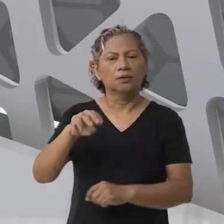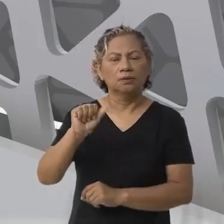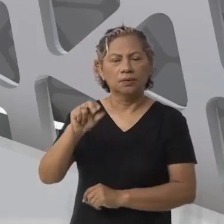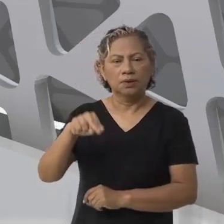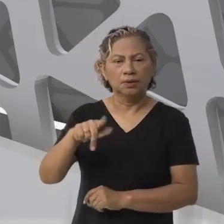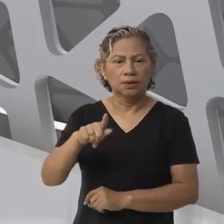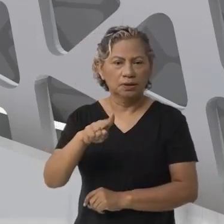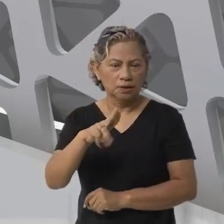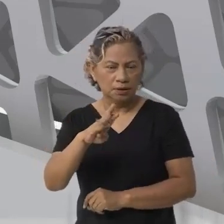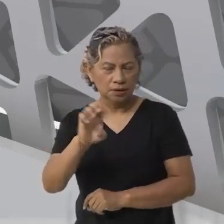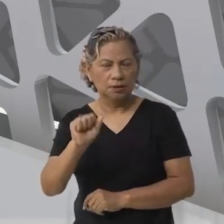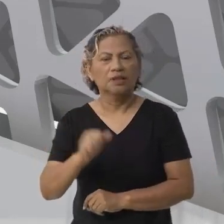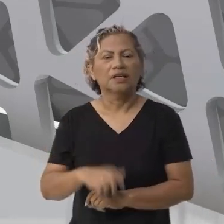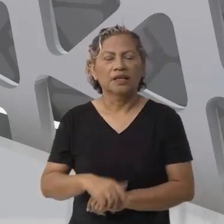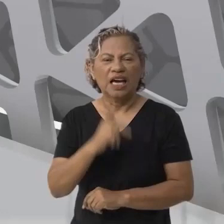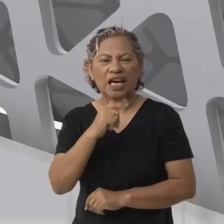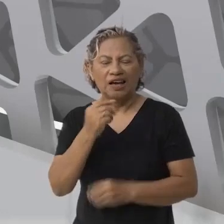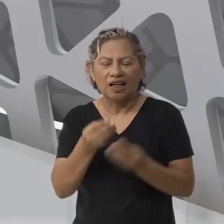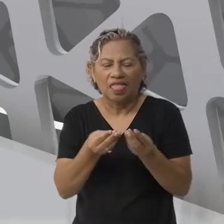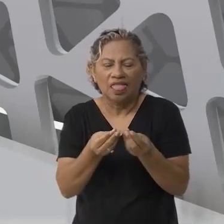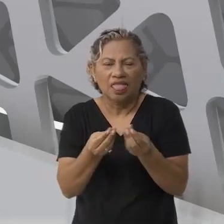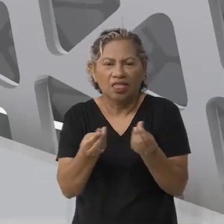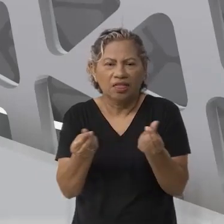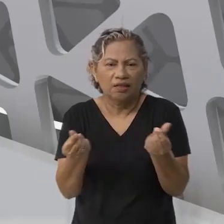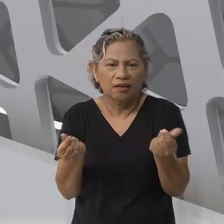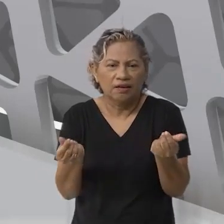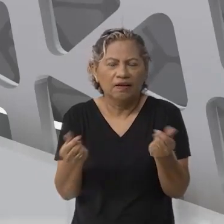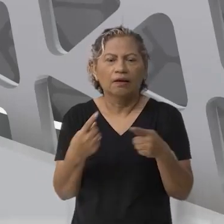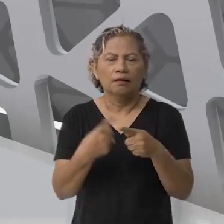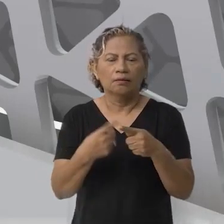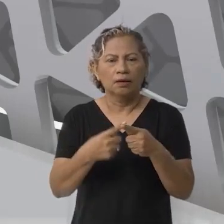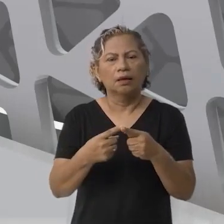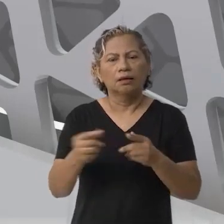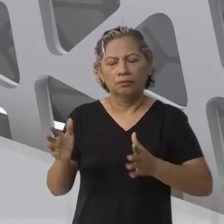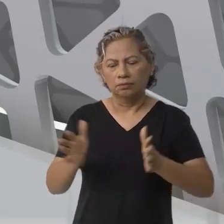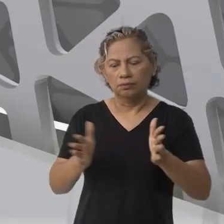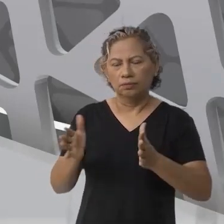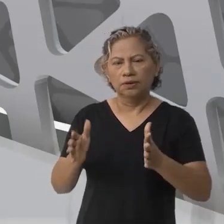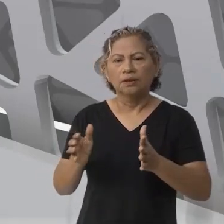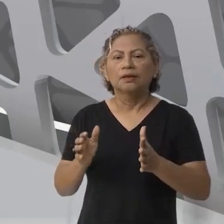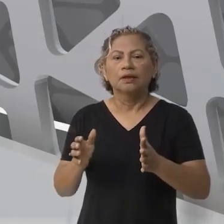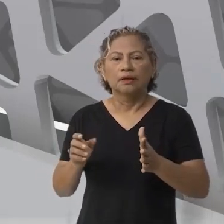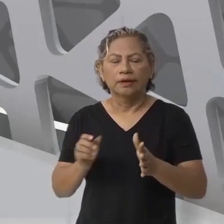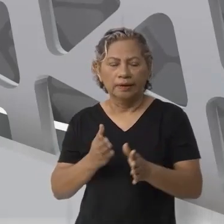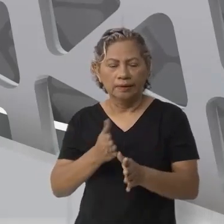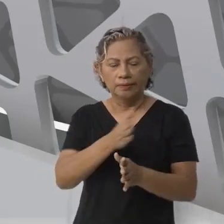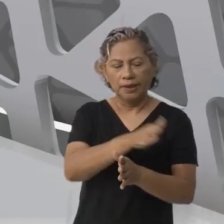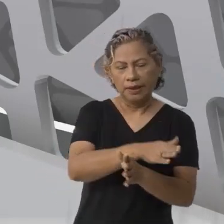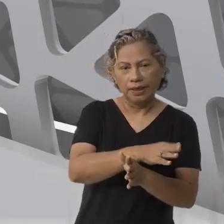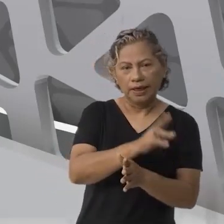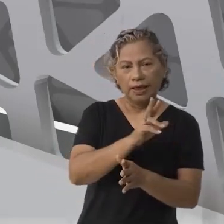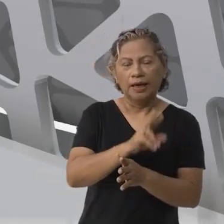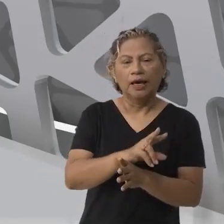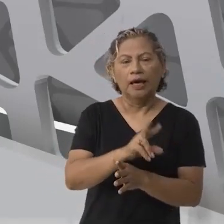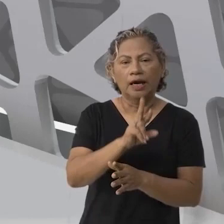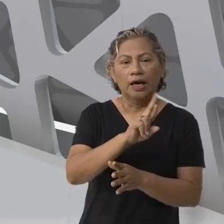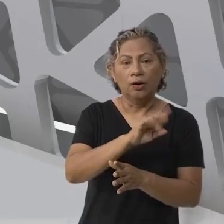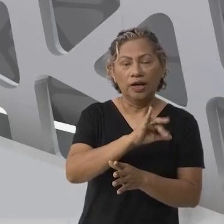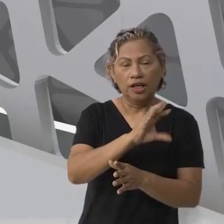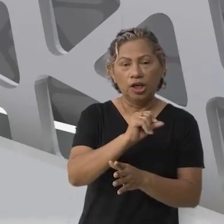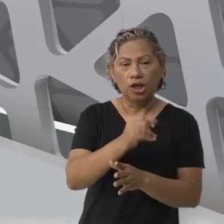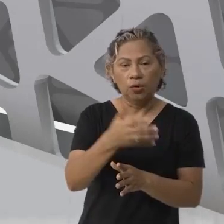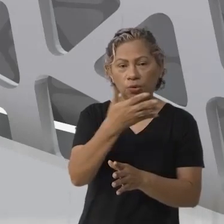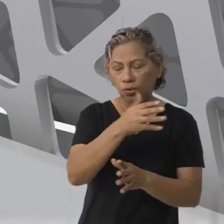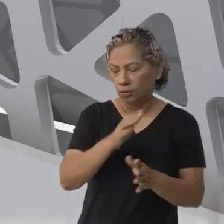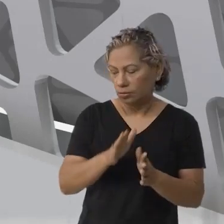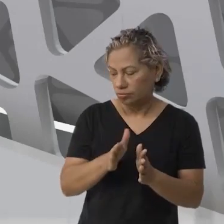divide em mangue e também em restinga. Os mangues são aqueles mais adaptados à água salobra, porque eles estão entre as